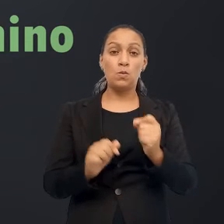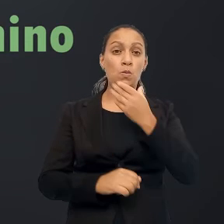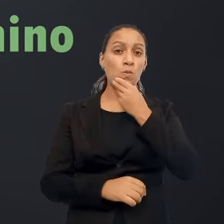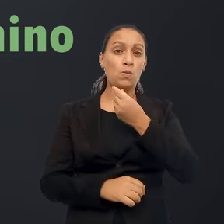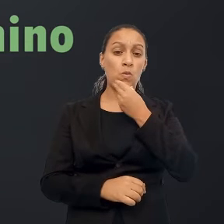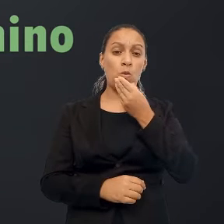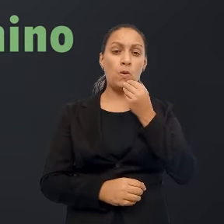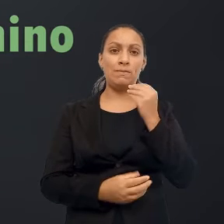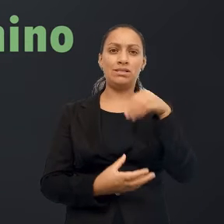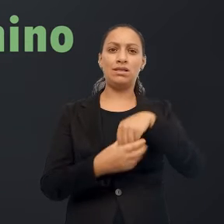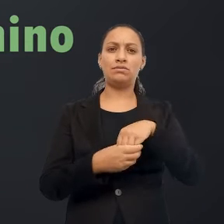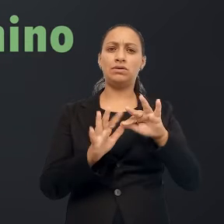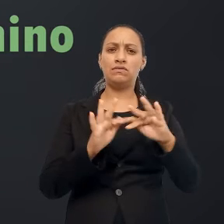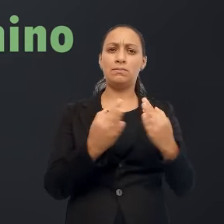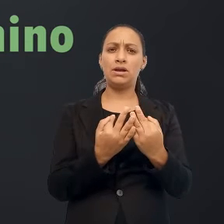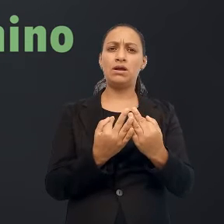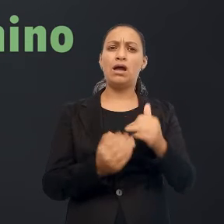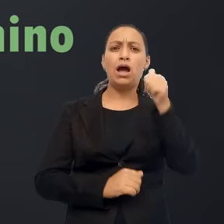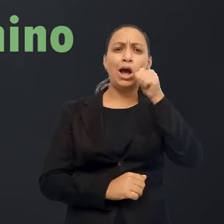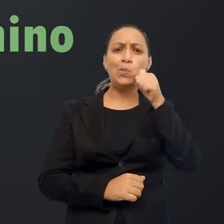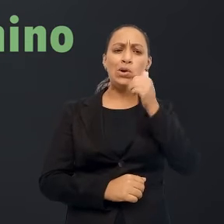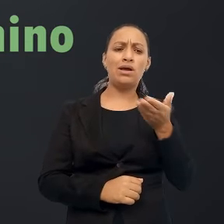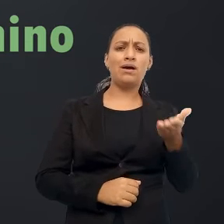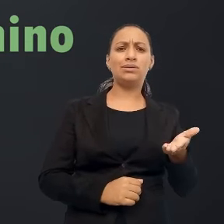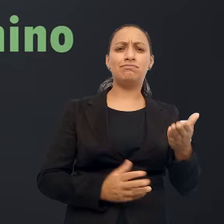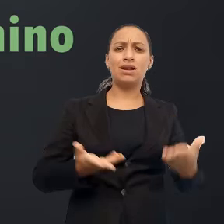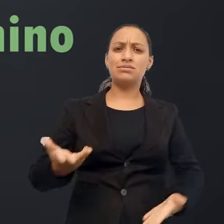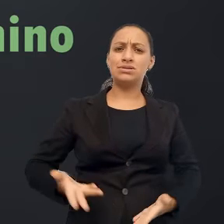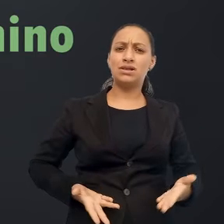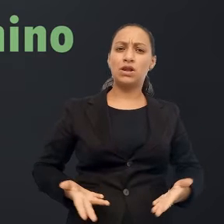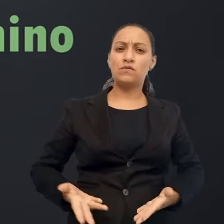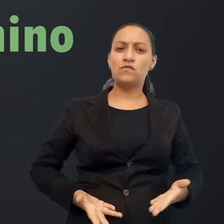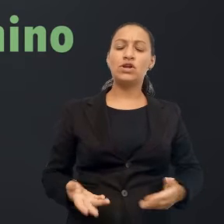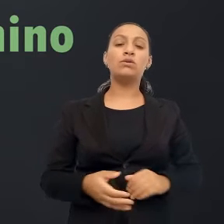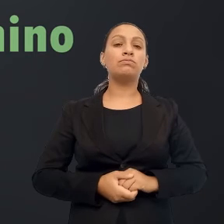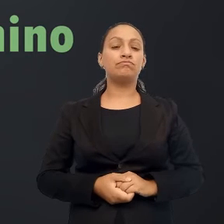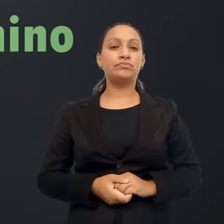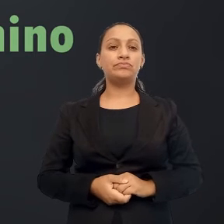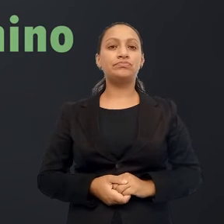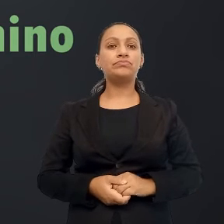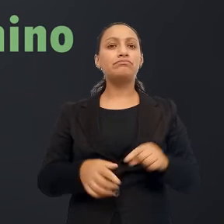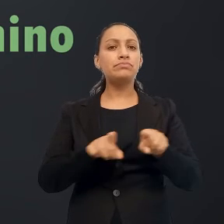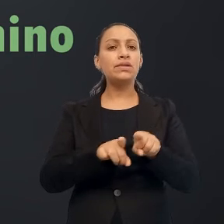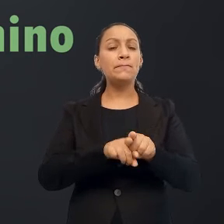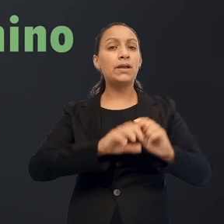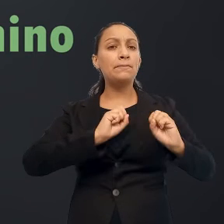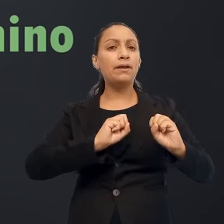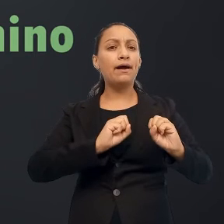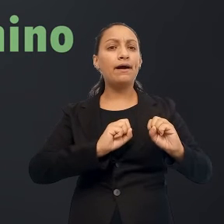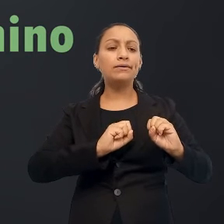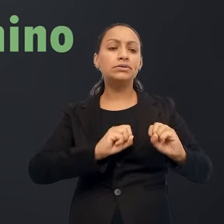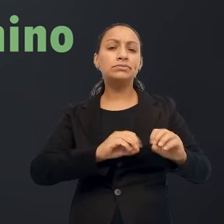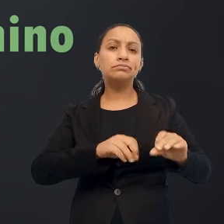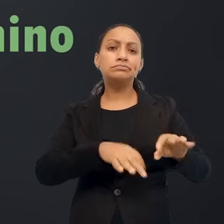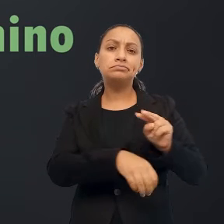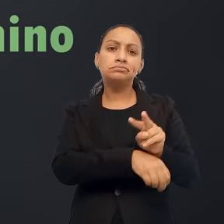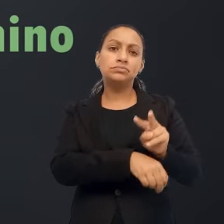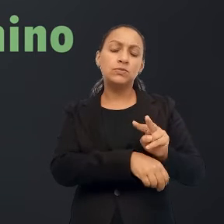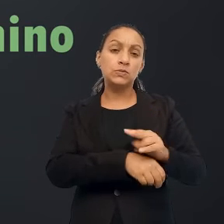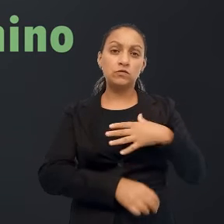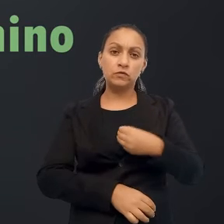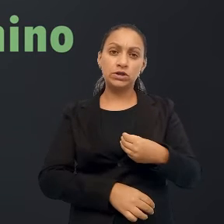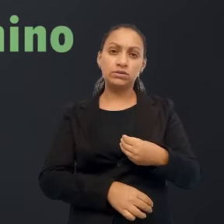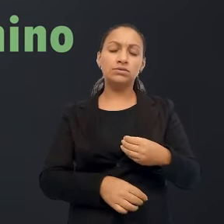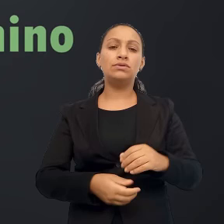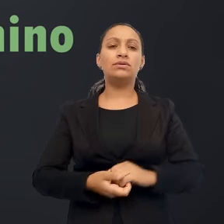homem dentro da família. A mulher estava ali para servi-lo, né? E para criar os filhos. Tanto é que não só em